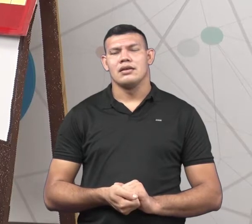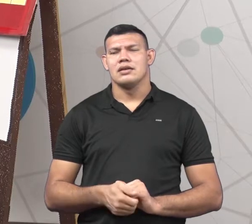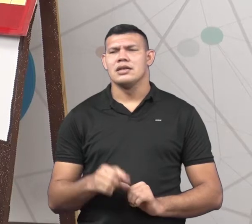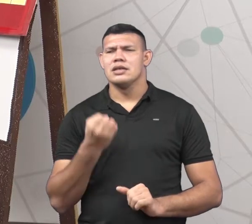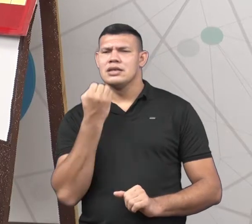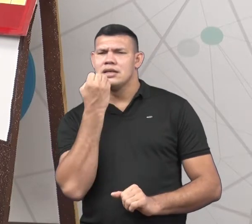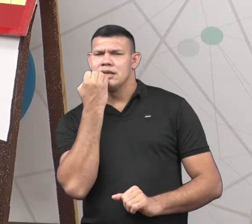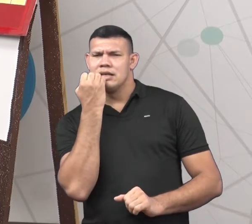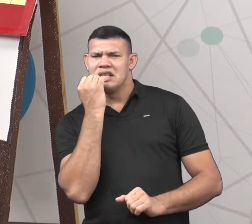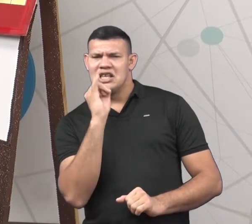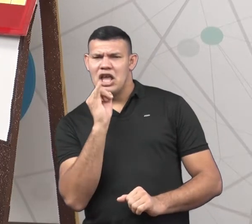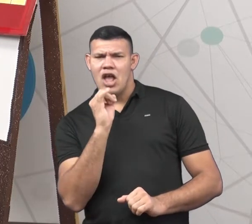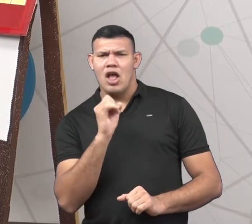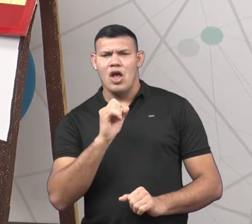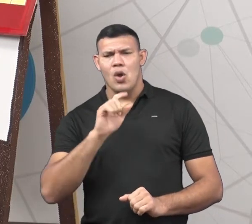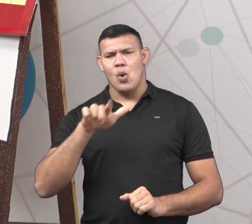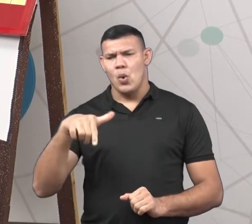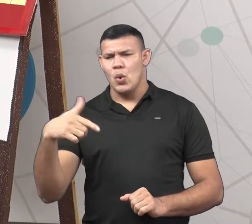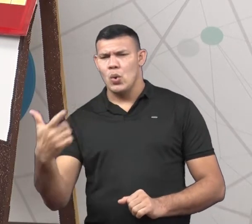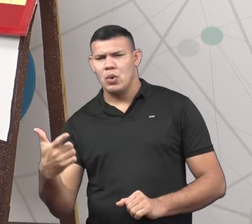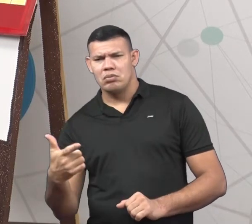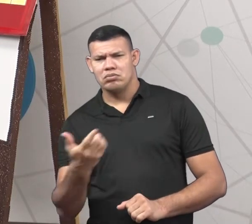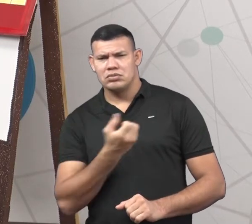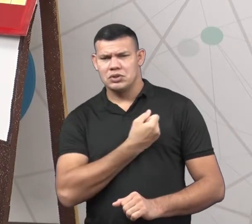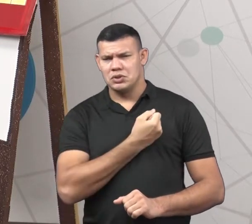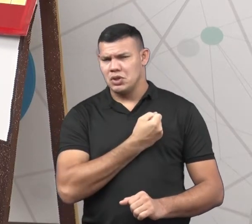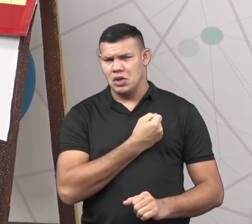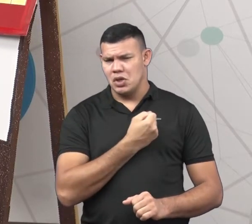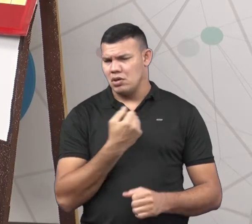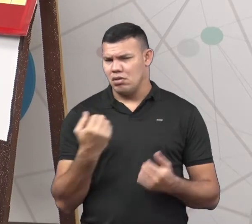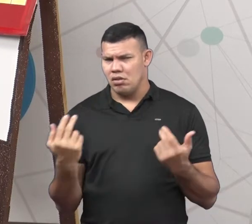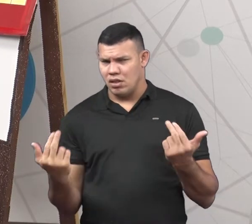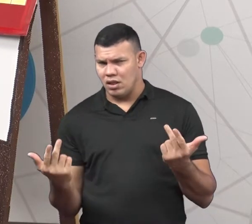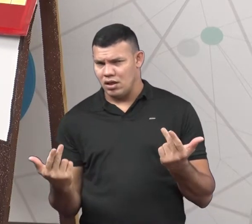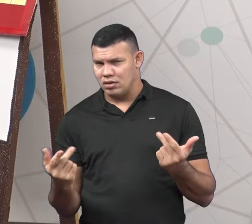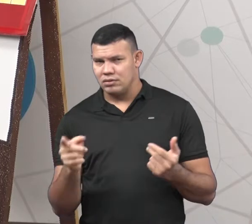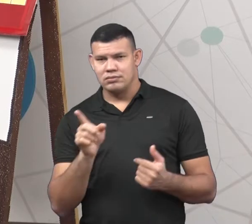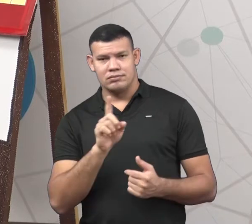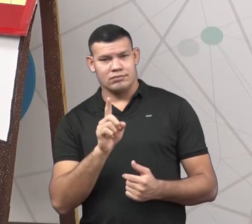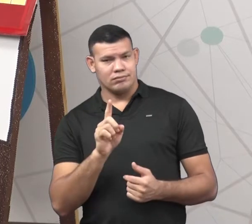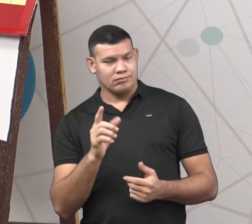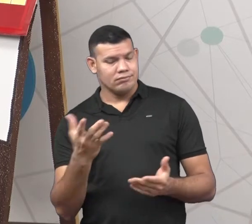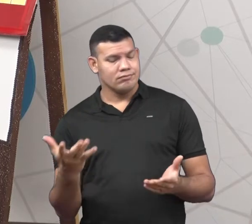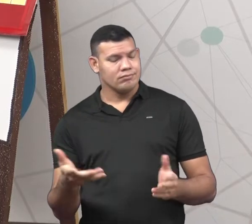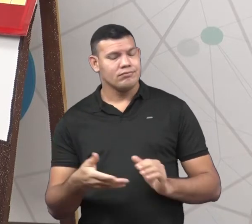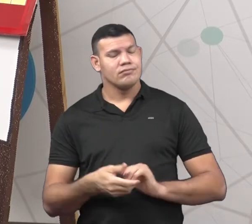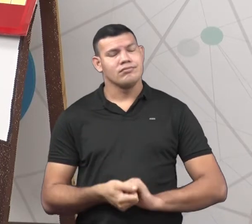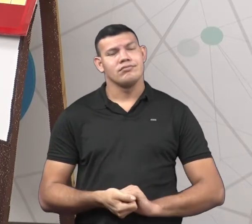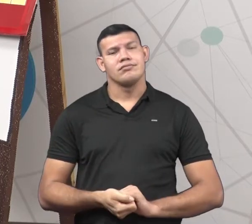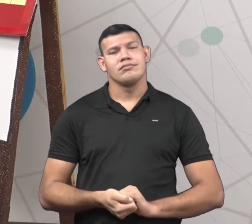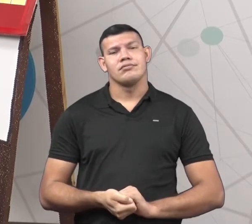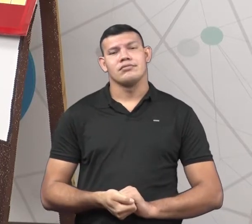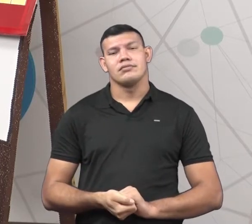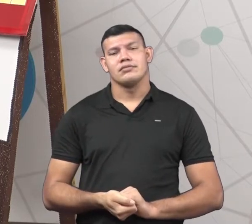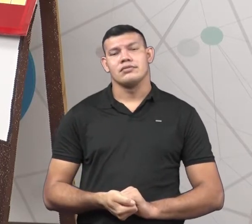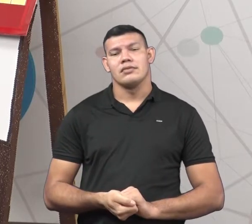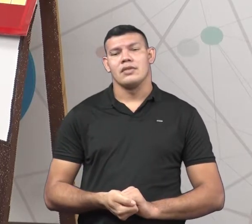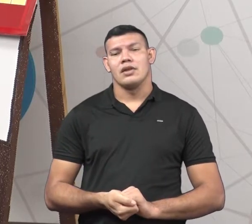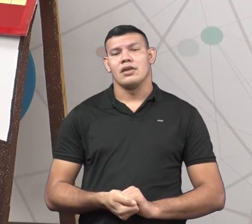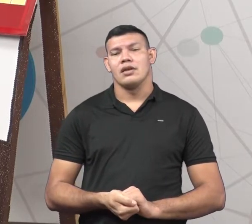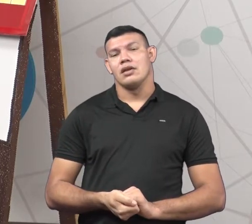número, que não é igual, vai funcionar da mesma forma. Por exemplo, agora eu tenho